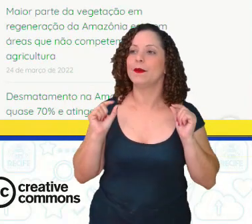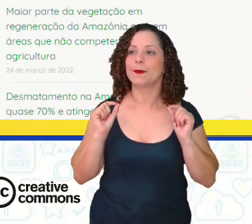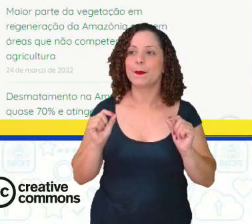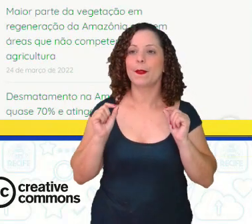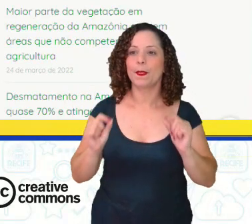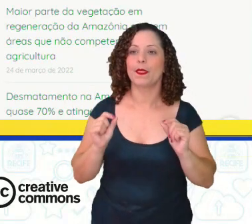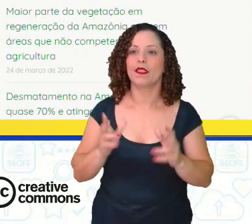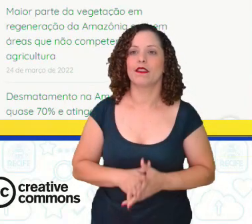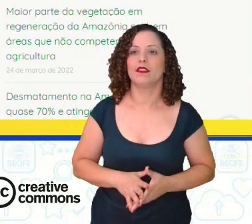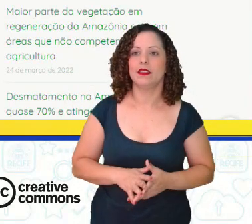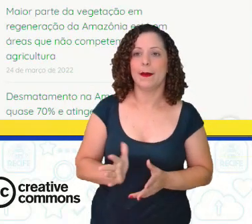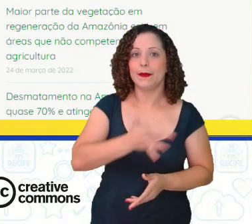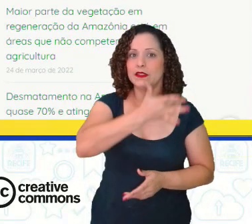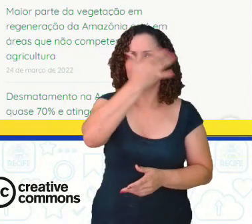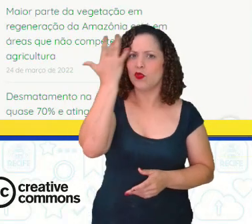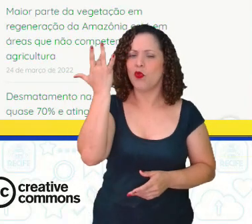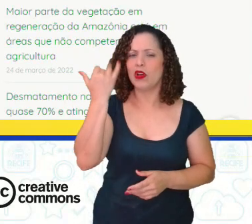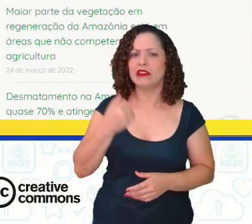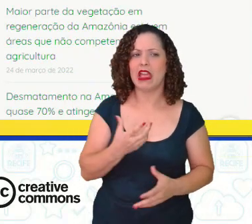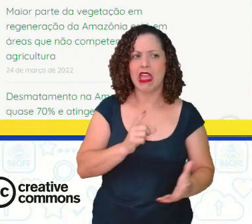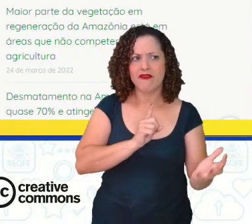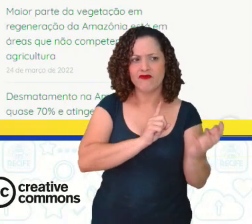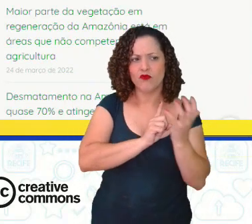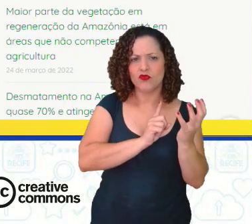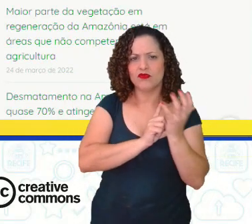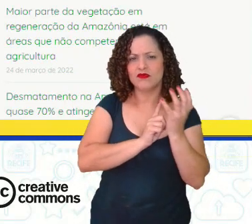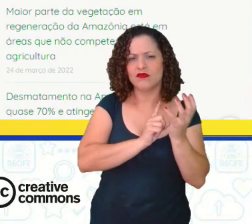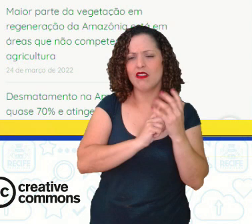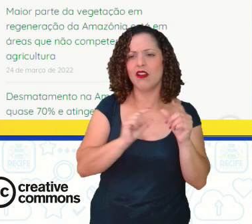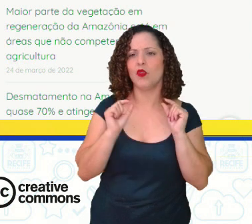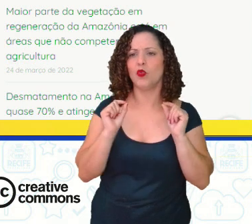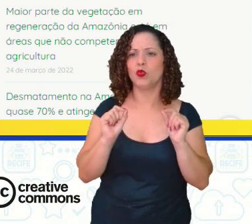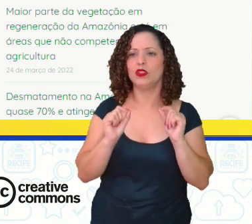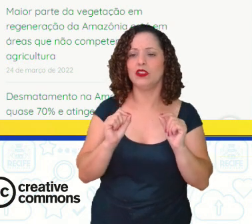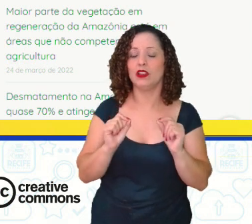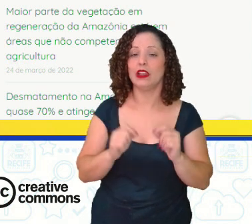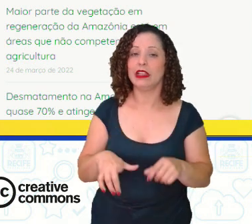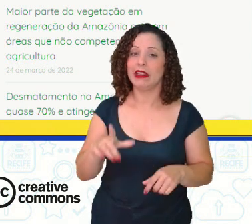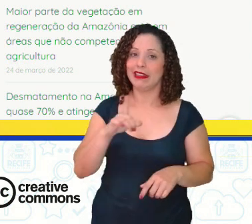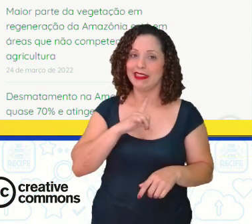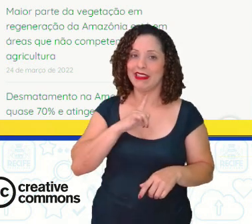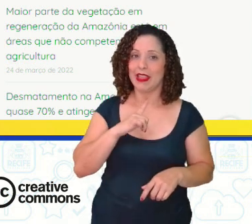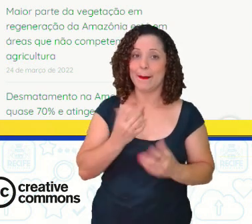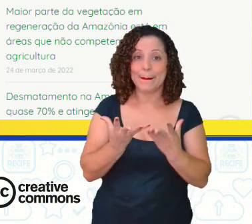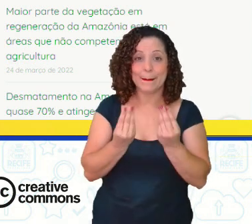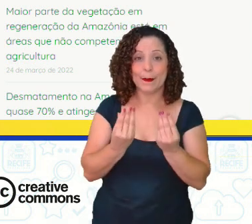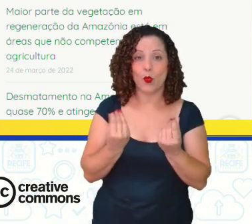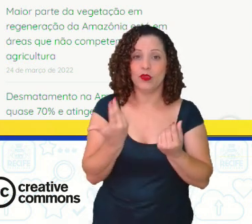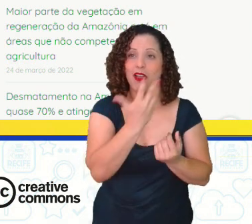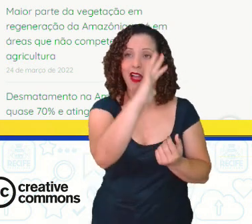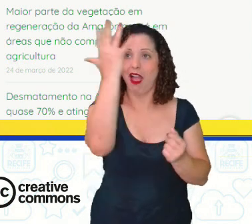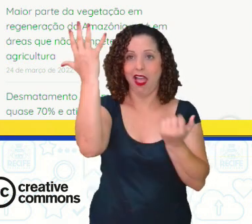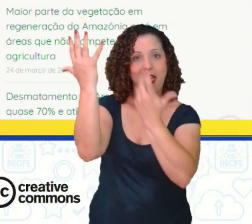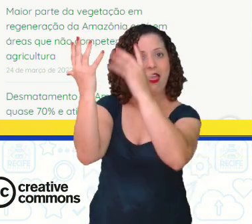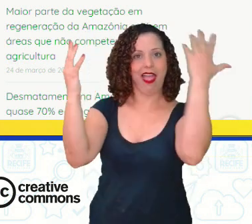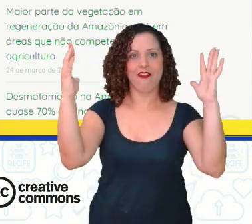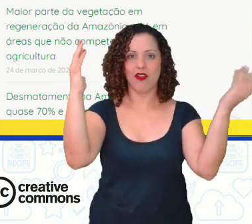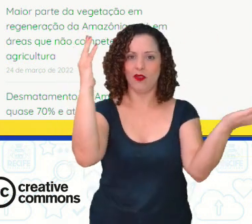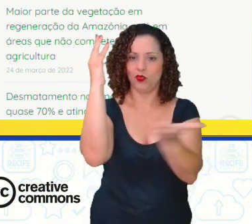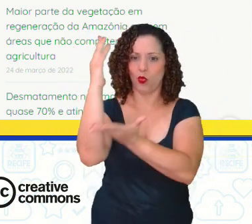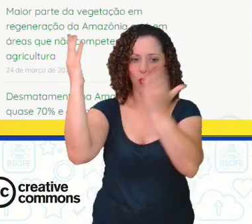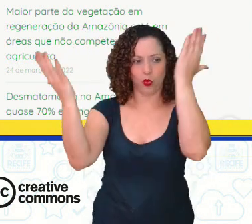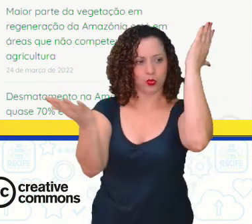o ser humano vai impactar no meio ambiente, é justamente a questão do desmatamento. E a gente traz aqui uma matéria com o númerozinho do ano